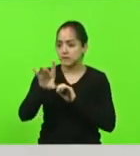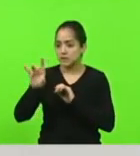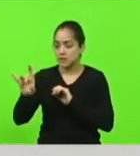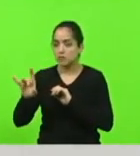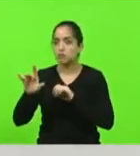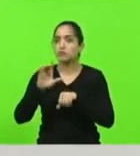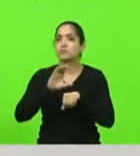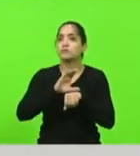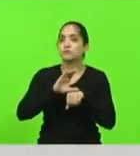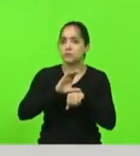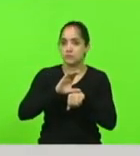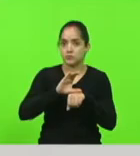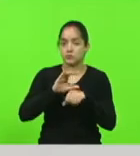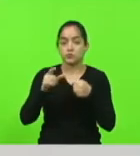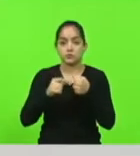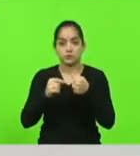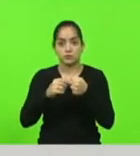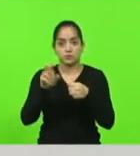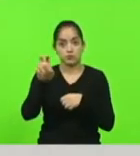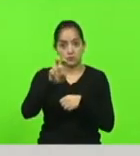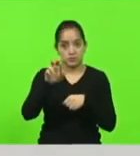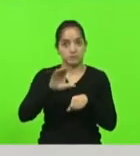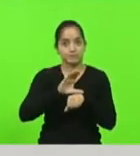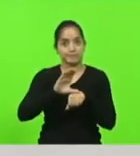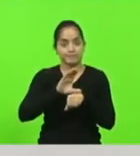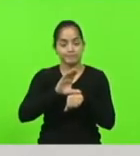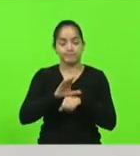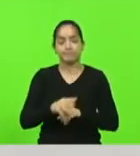artigo 5º da nossa Constituição.